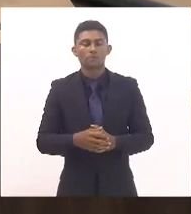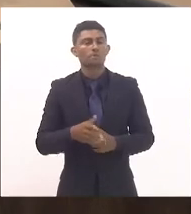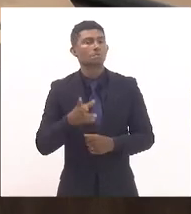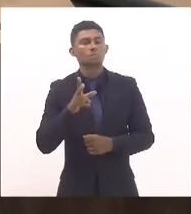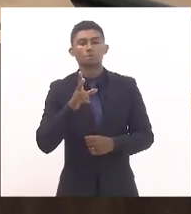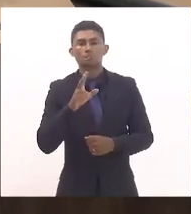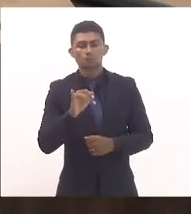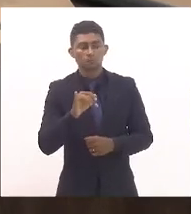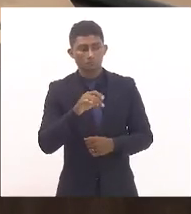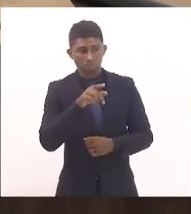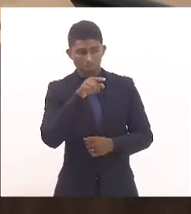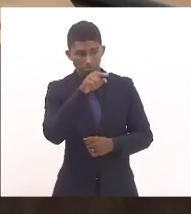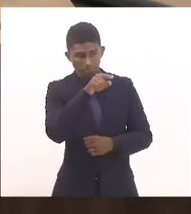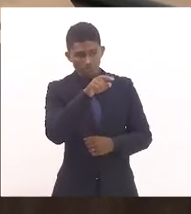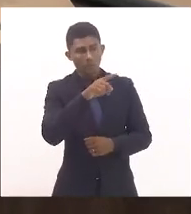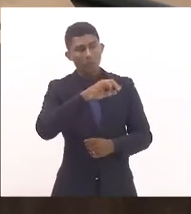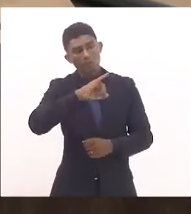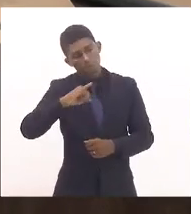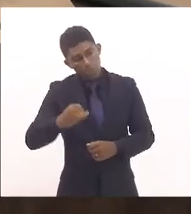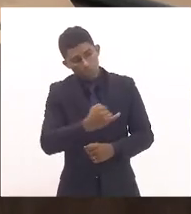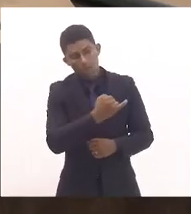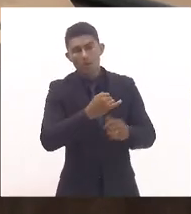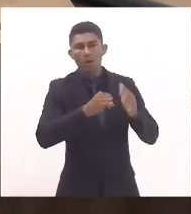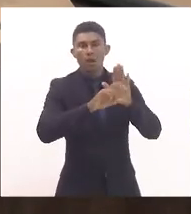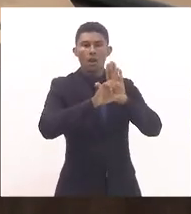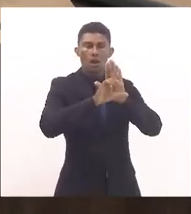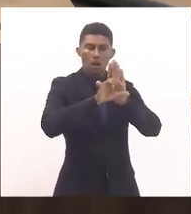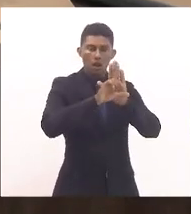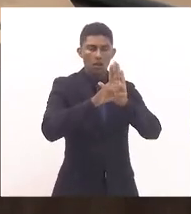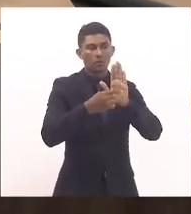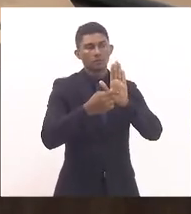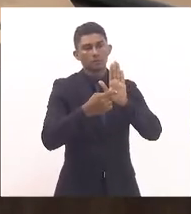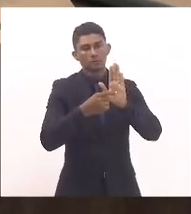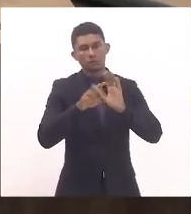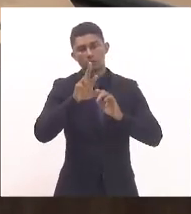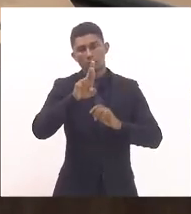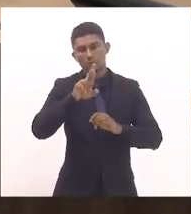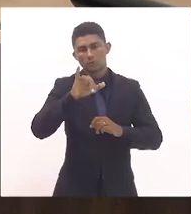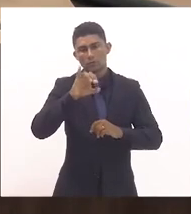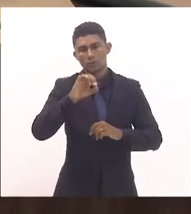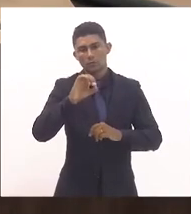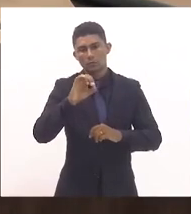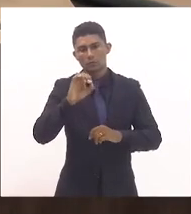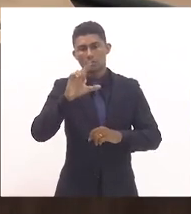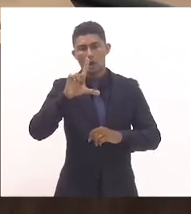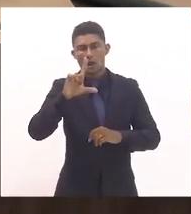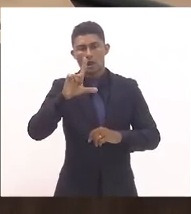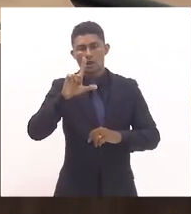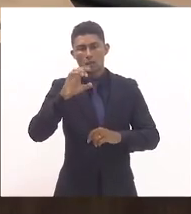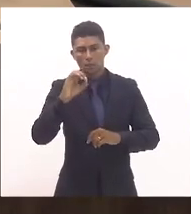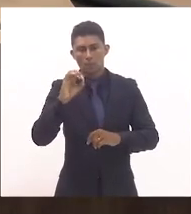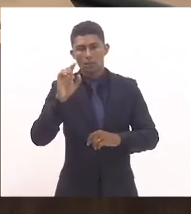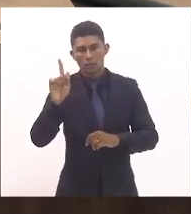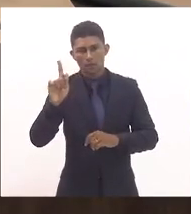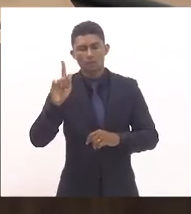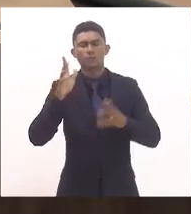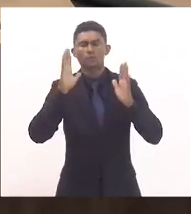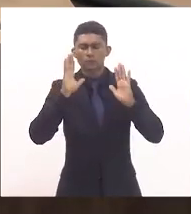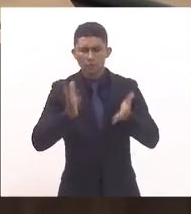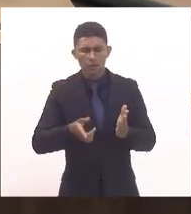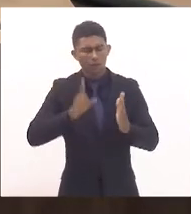dispositivo, de uma lei do Rio Log, que foi já extinta